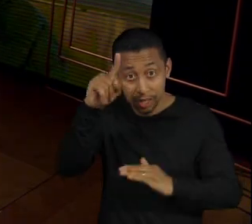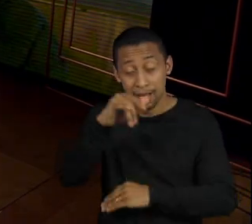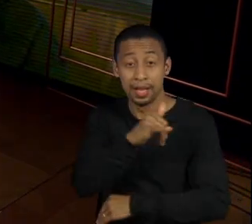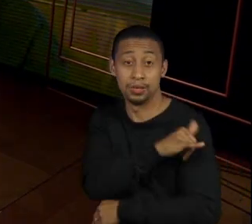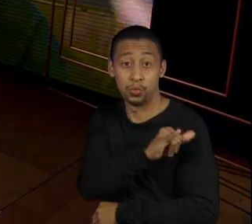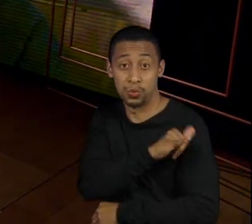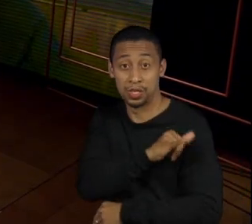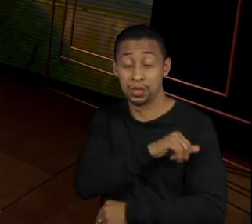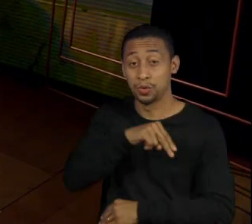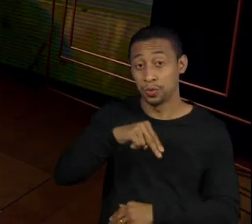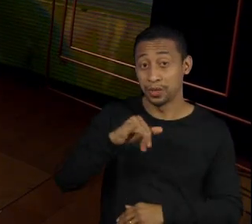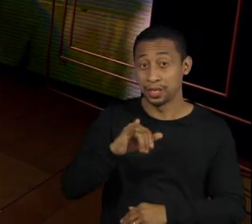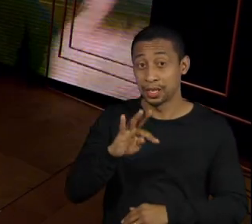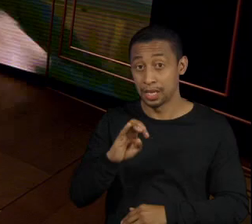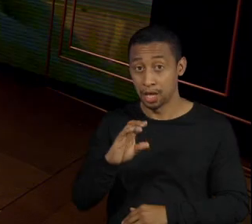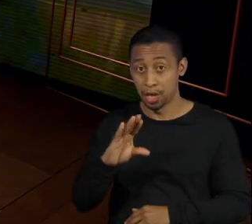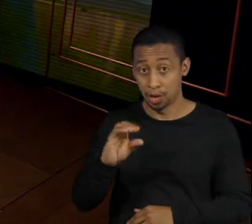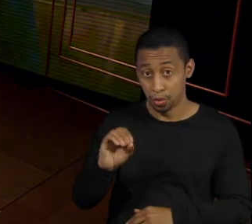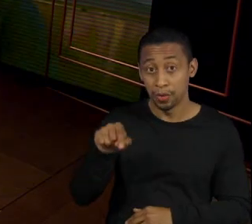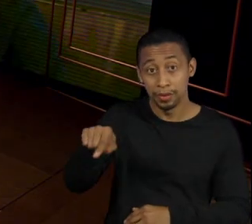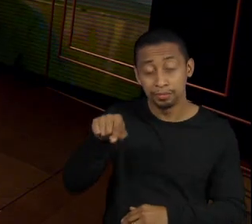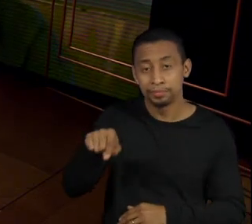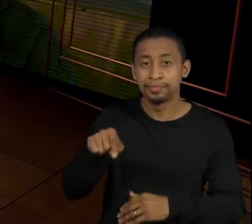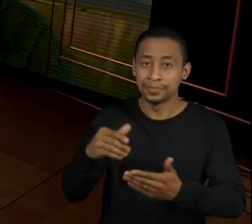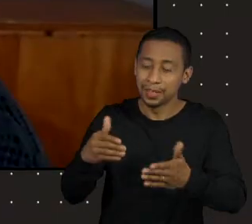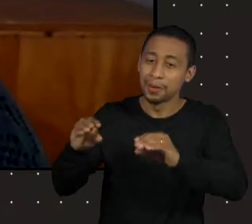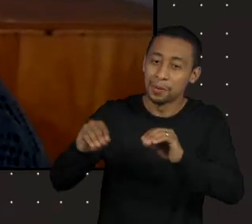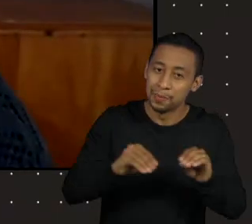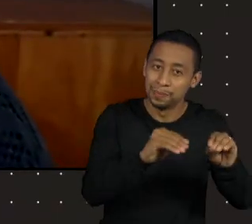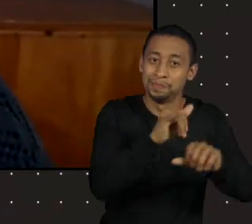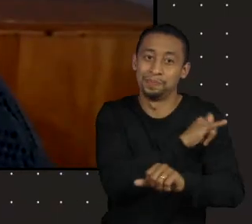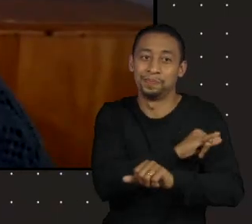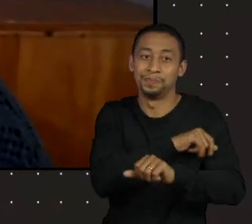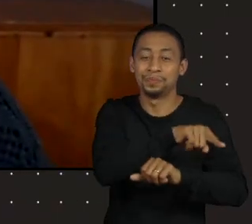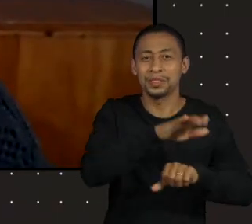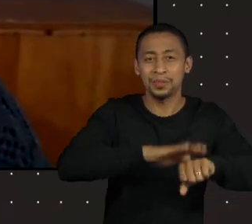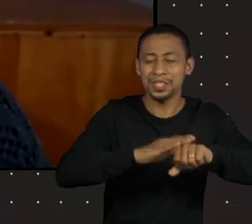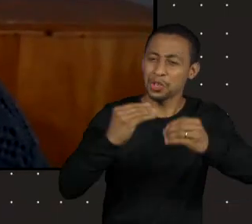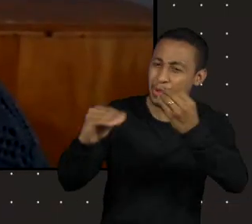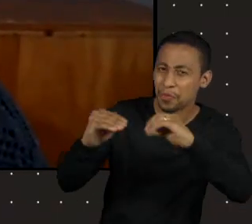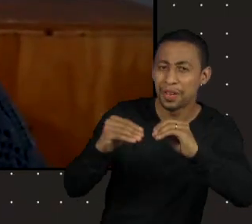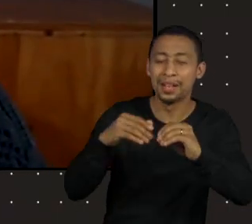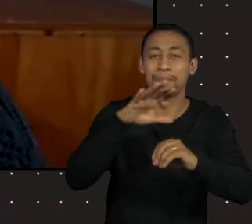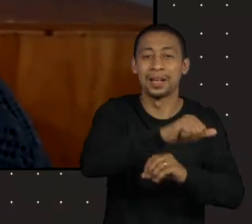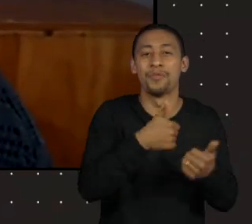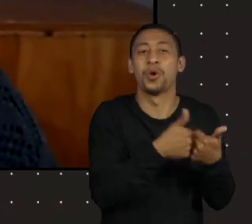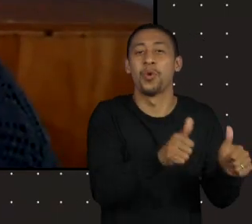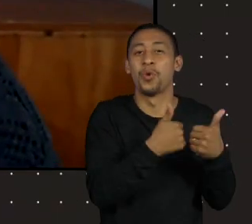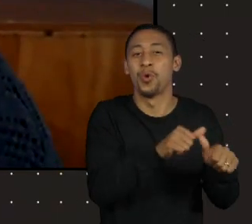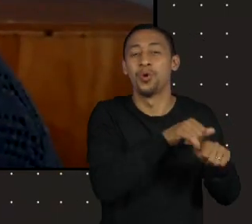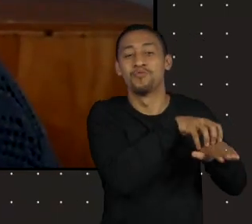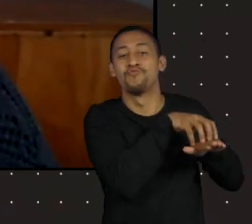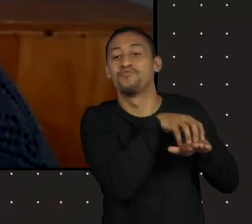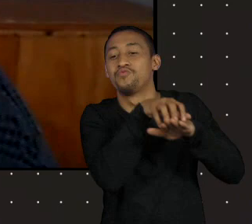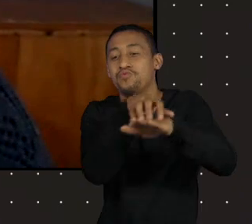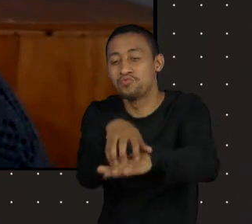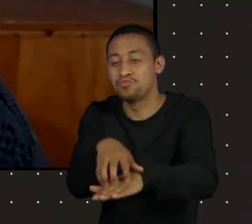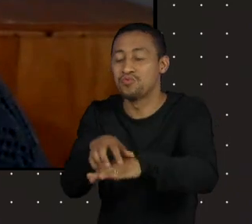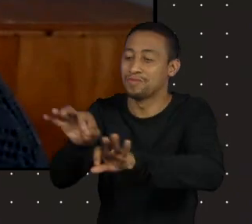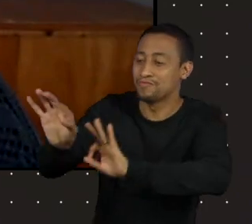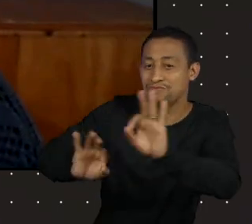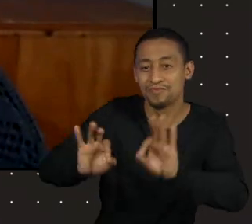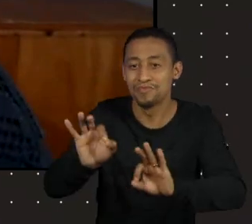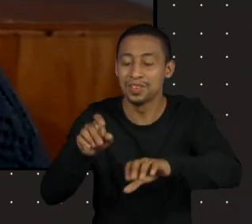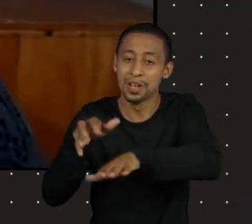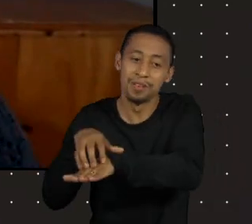maravilhosa que me recebeu, então eu morava em Niterói, ia para o Rio fazer Malhação de ônibus, voltava,